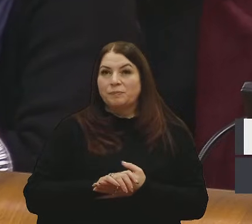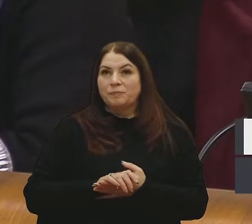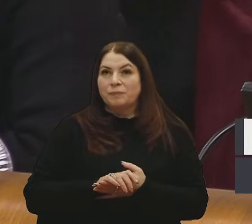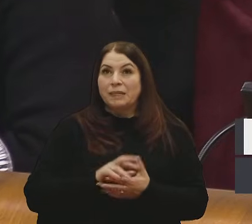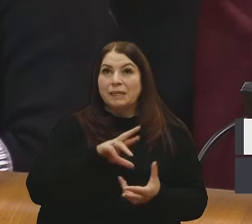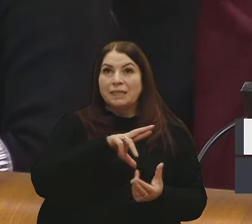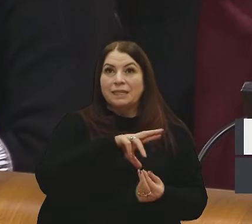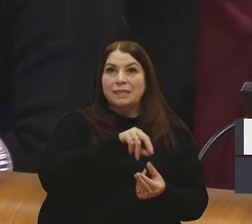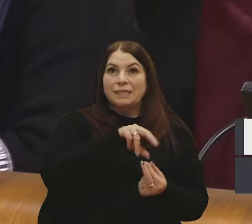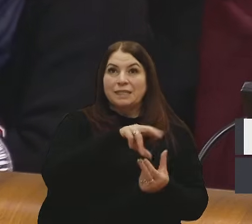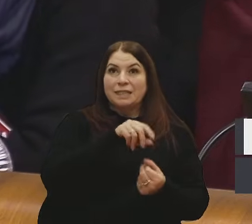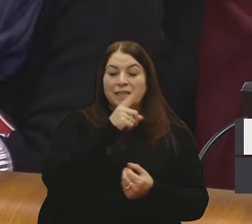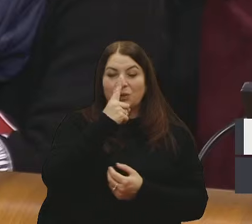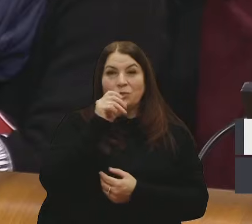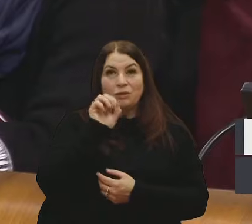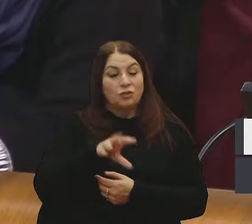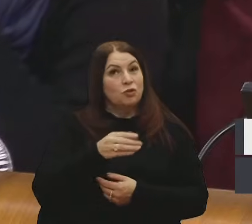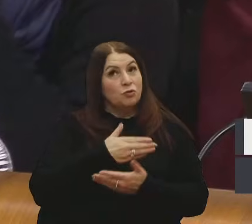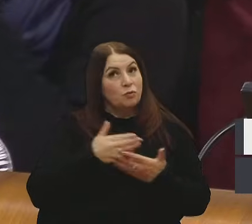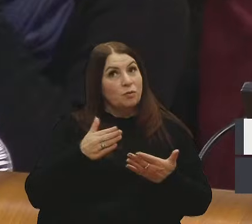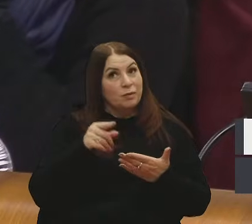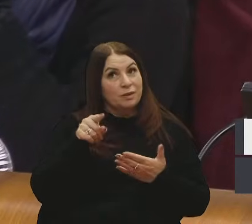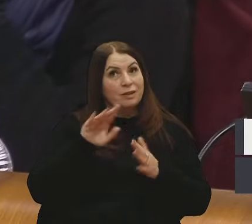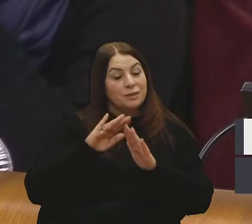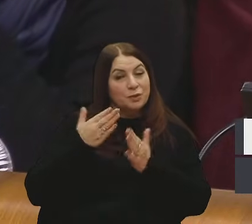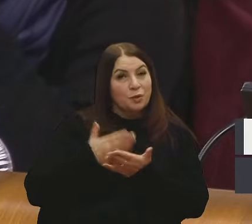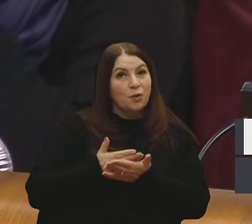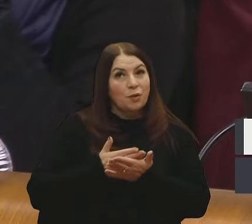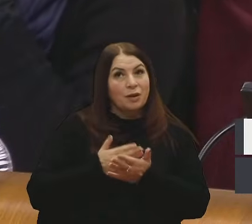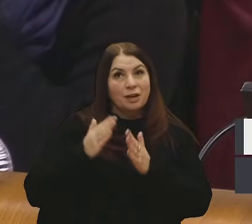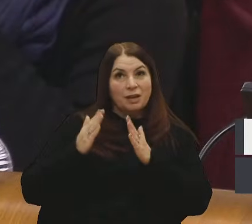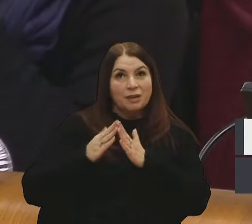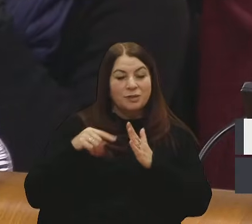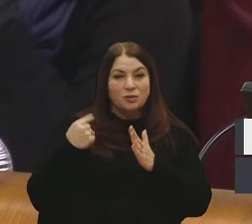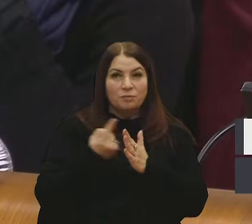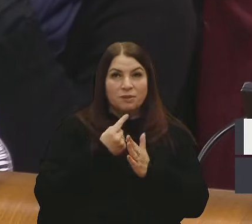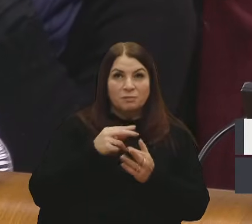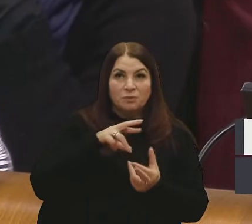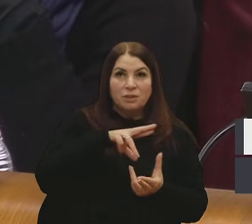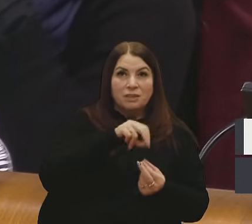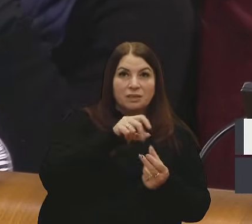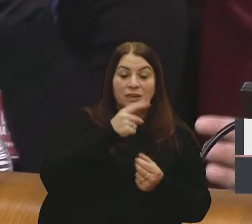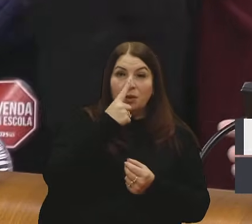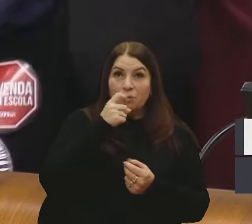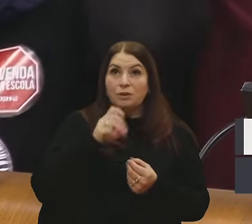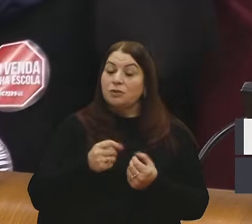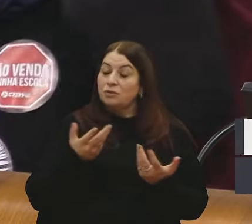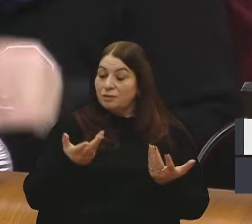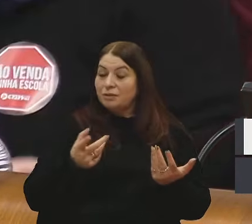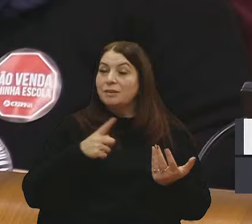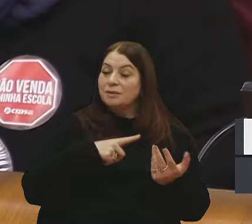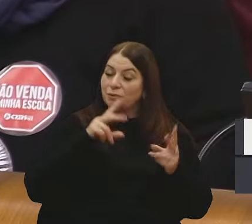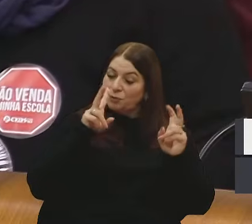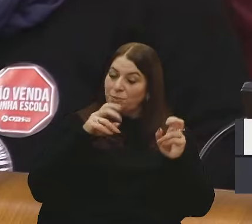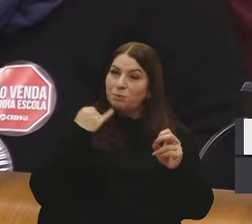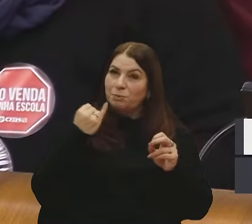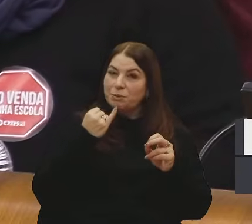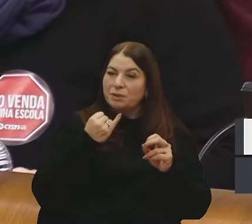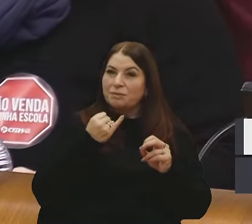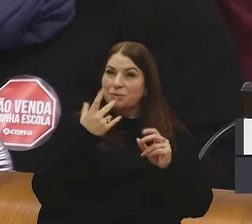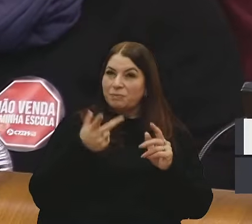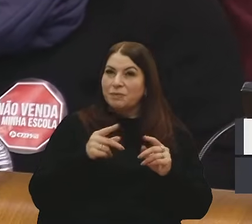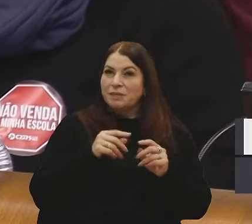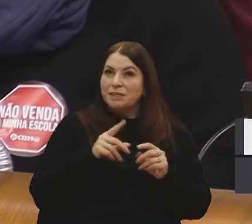reciclar o lixo. Foi a partir dessa provocação da escola que lá em casa nós começamos a reciclar. E, enfim, tema importante. Me permito fazer